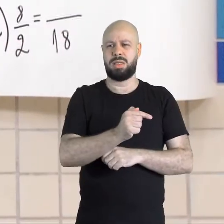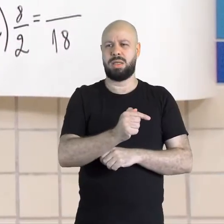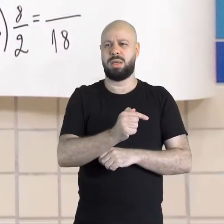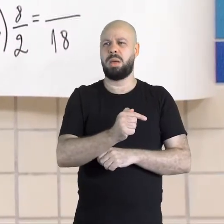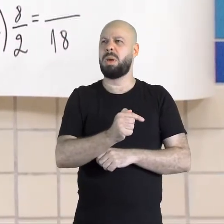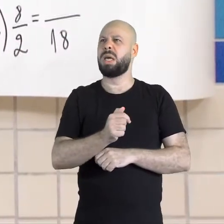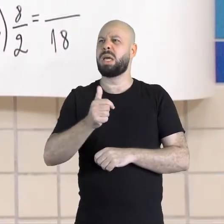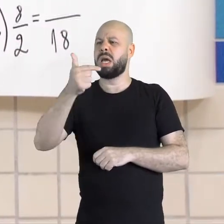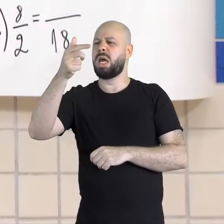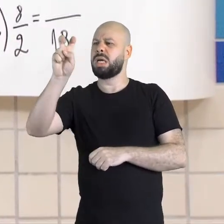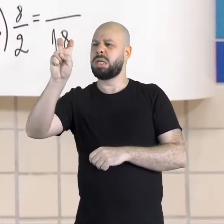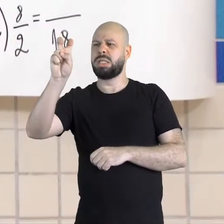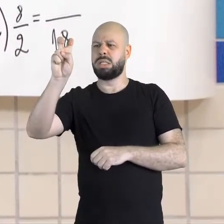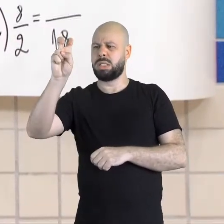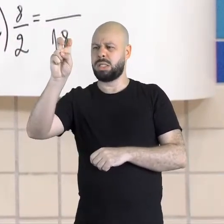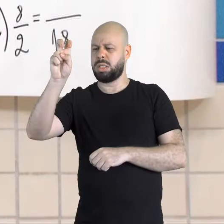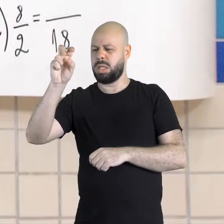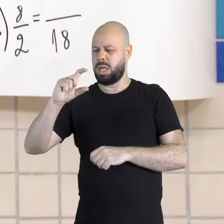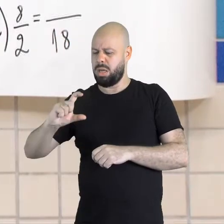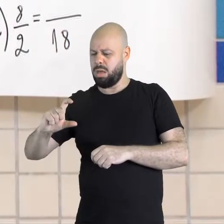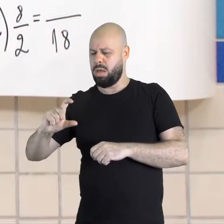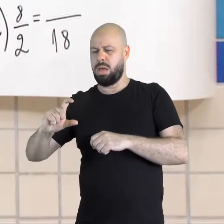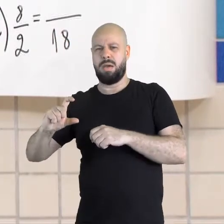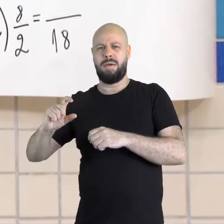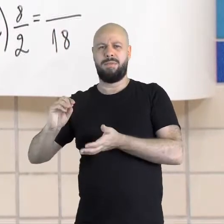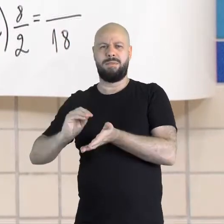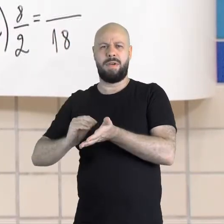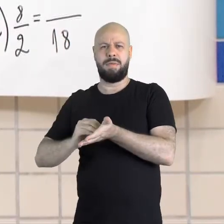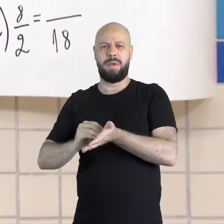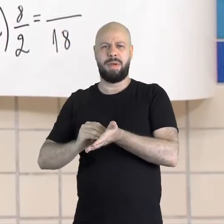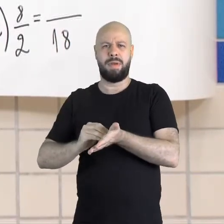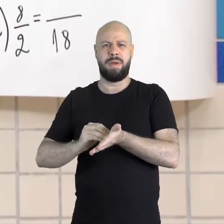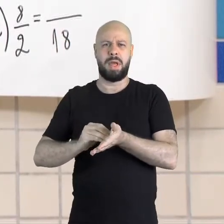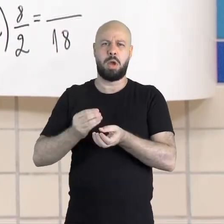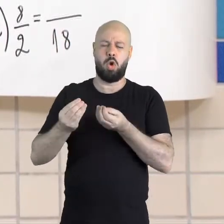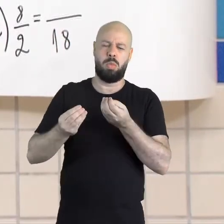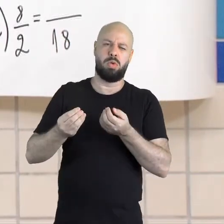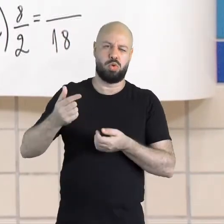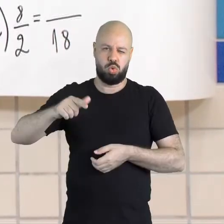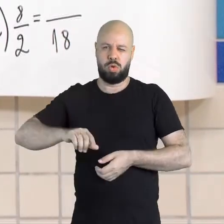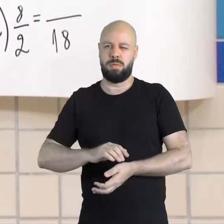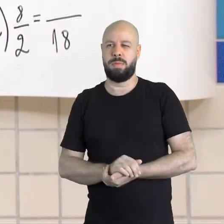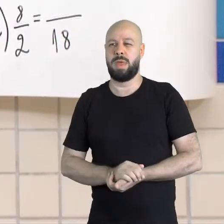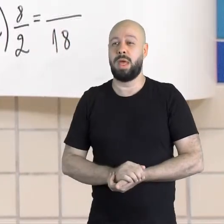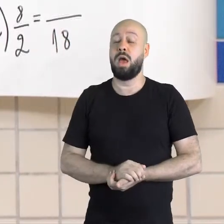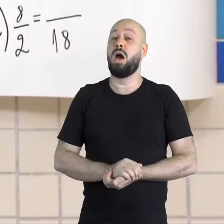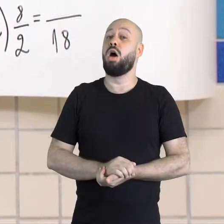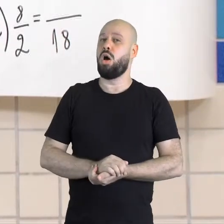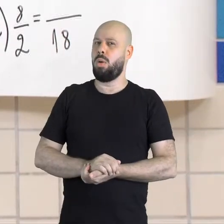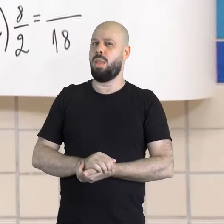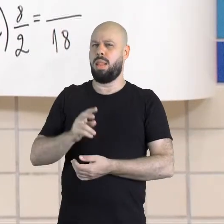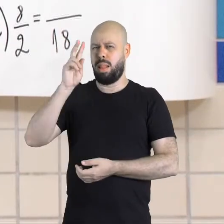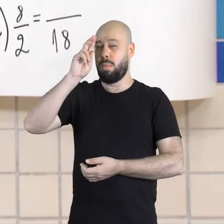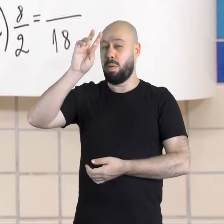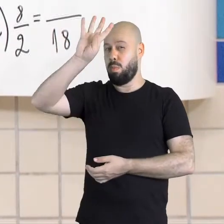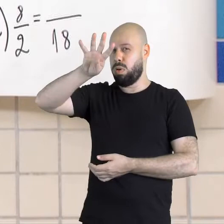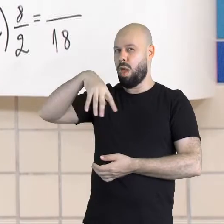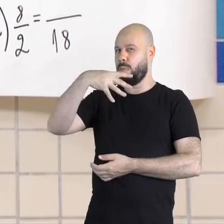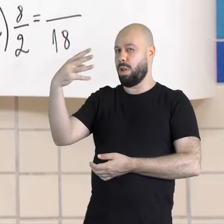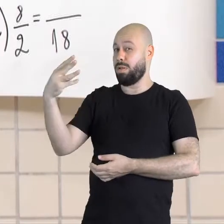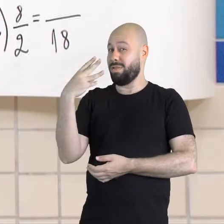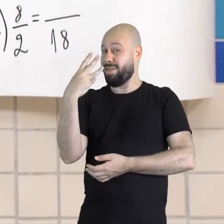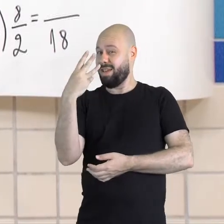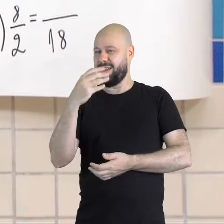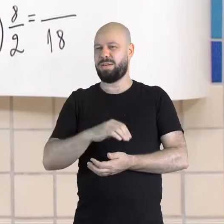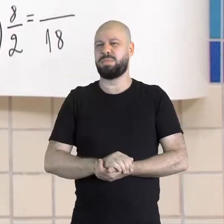15, falta o denominador. De novo, na tabuada do 3, que número que eu